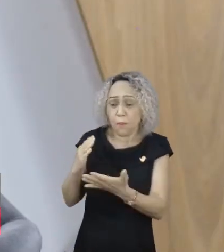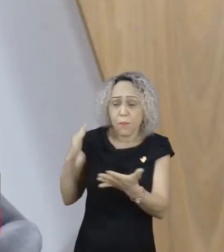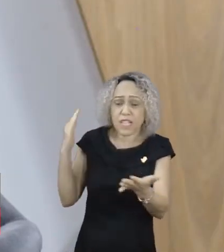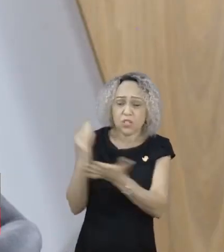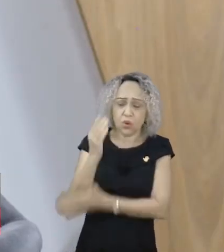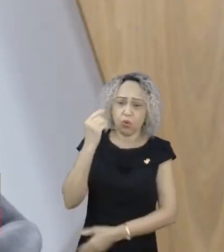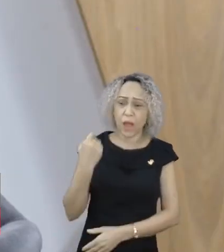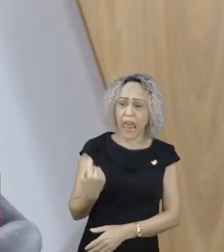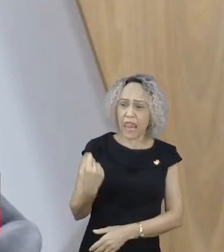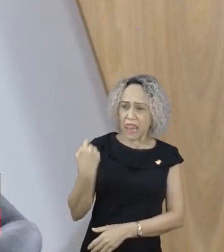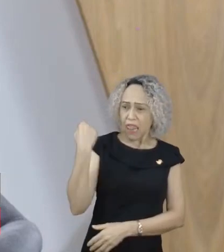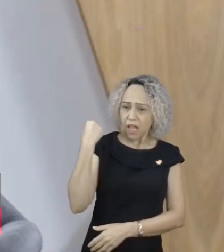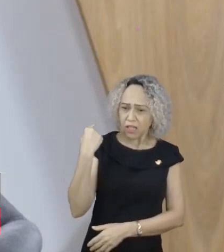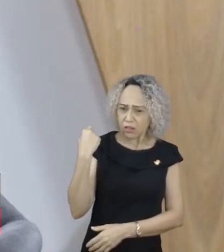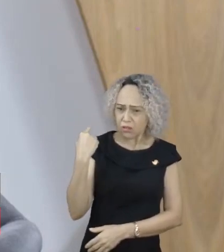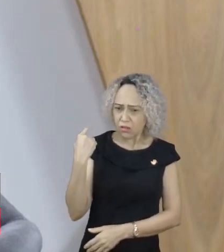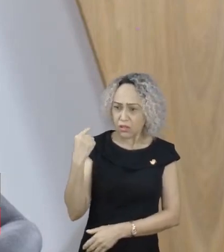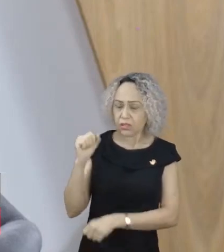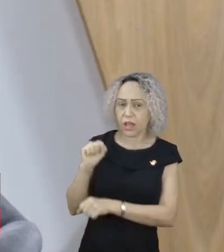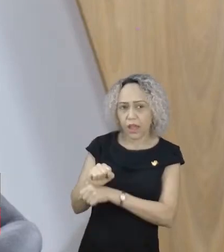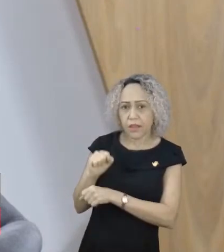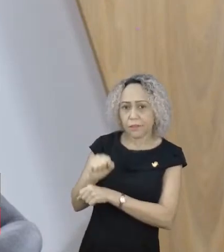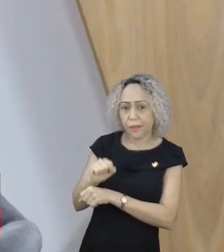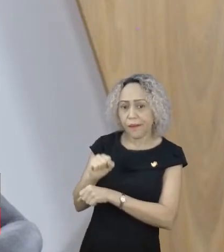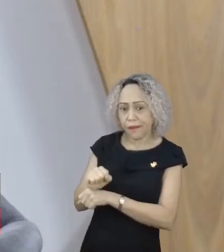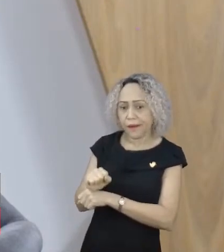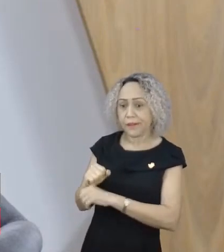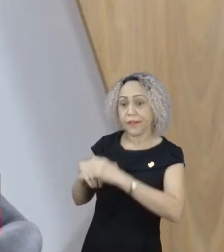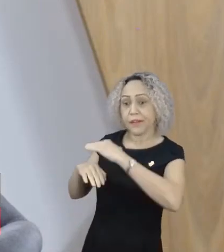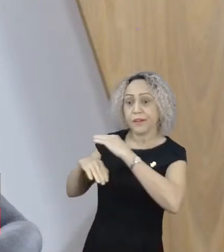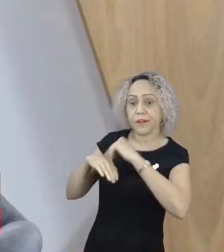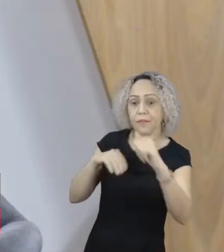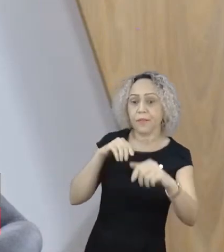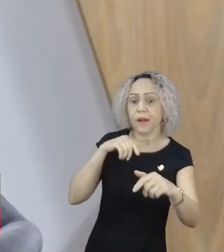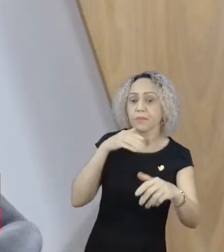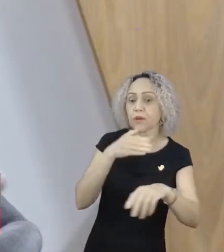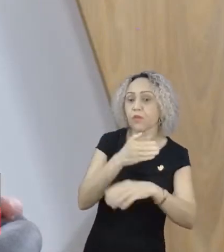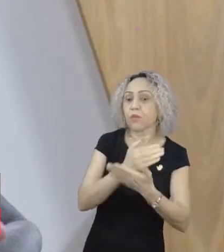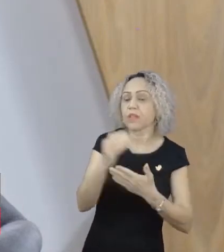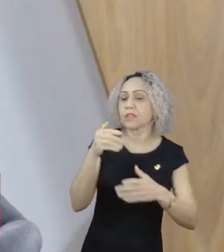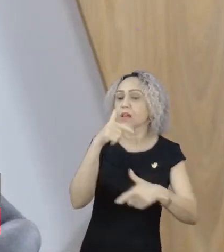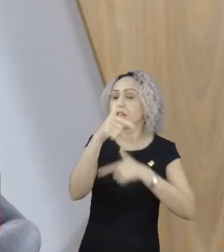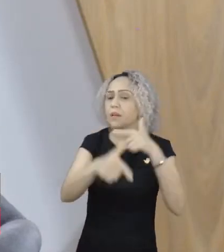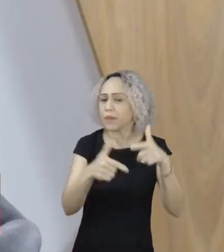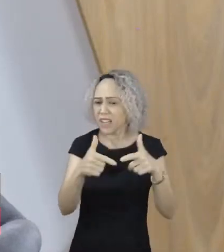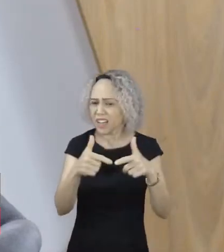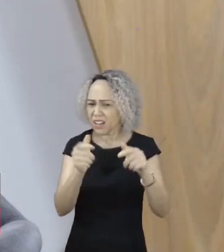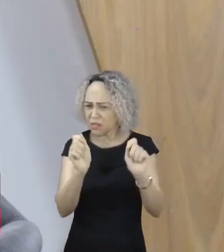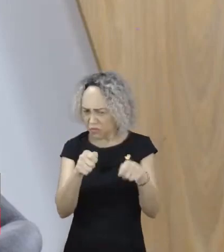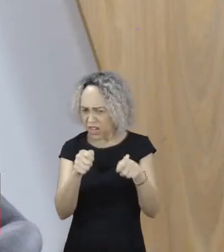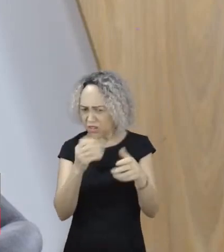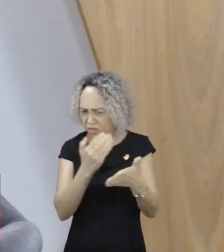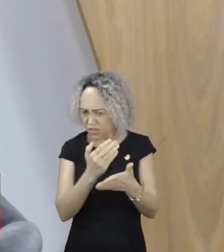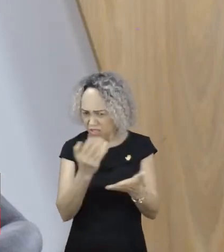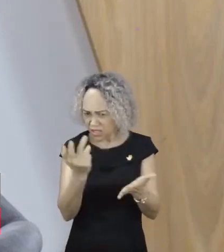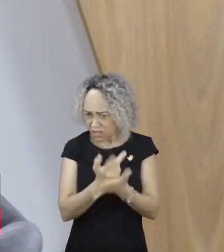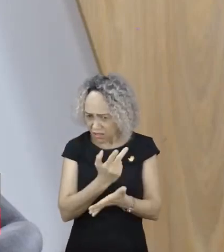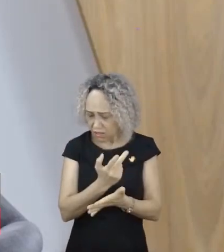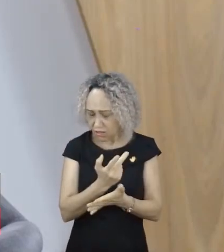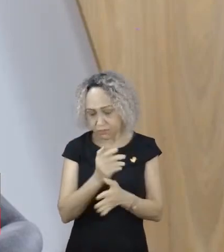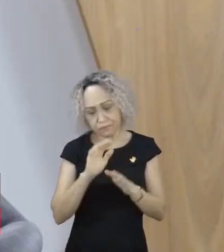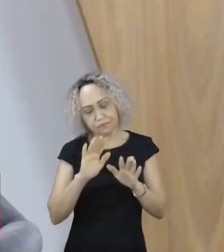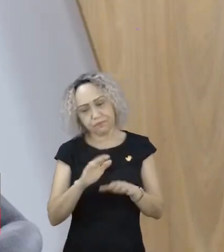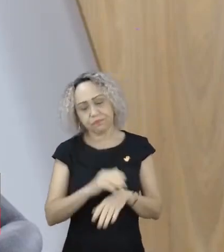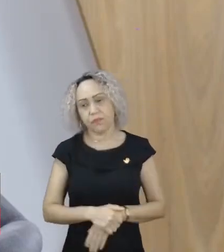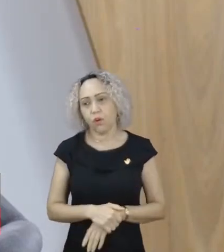vai chamar. O que acontece é que a gente tem, como eu expliquei no início, a gente está com carência de pessoal em todos os lugares. E o recurso que a gente tem